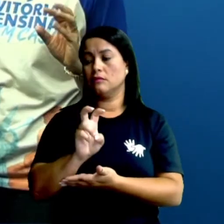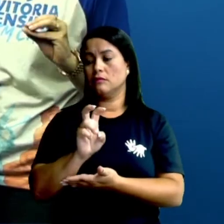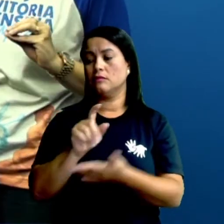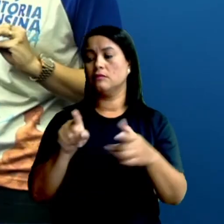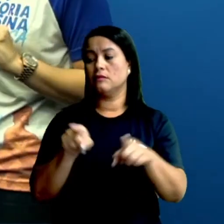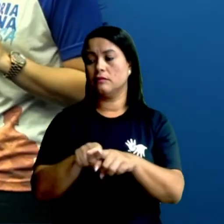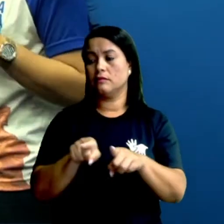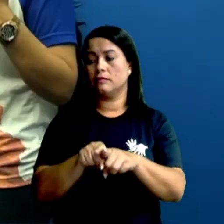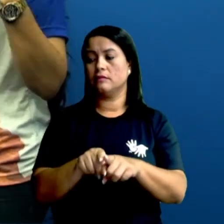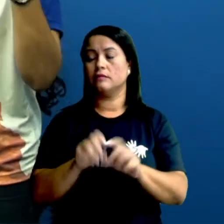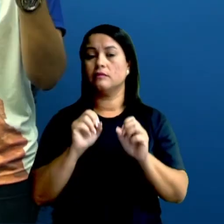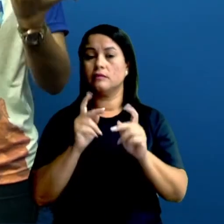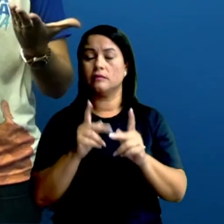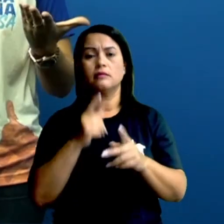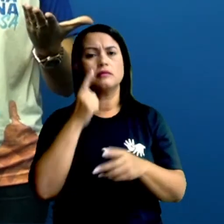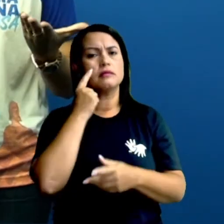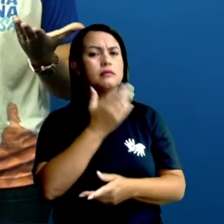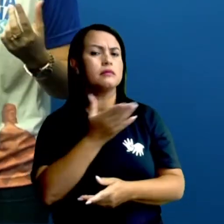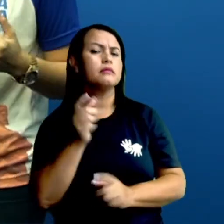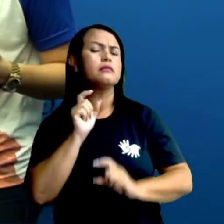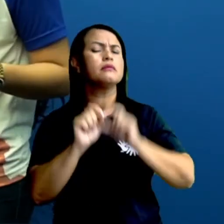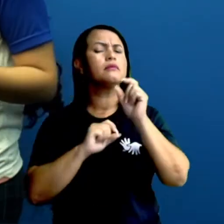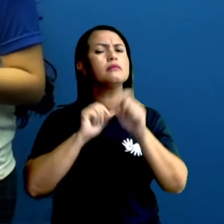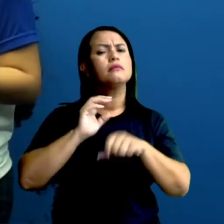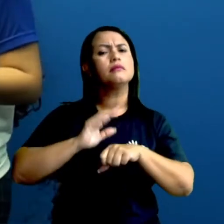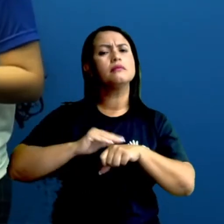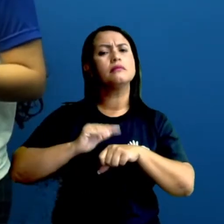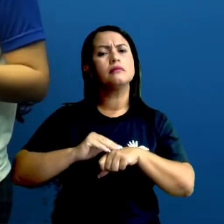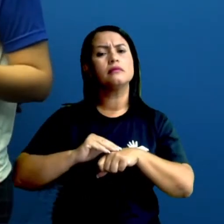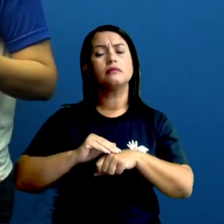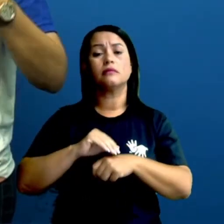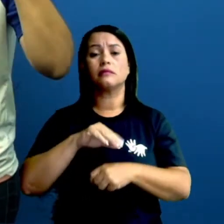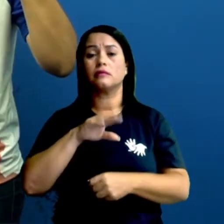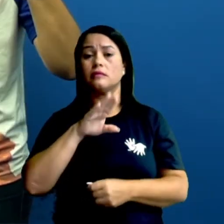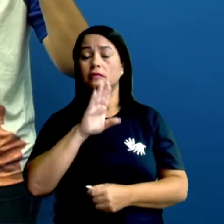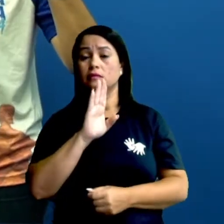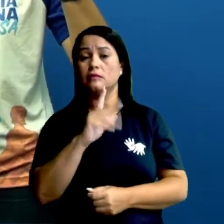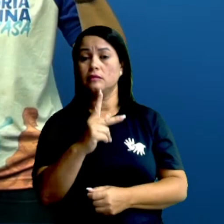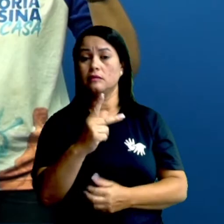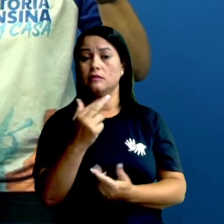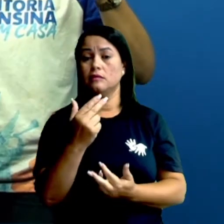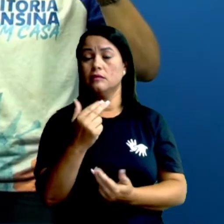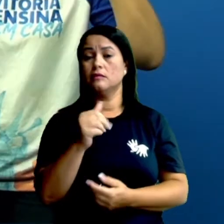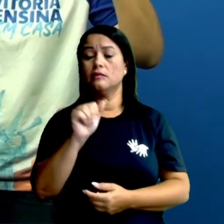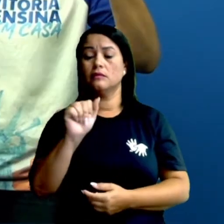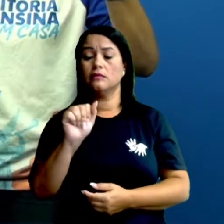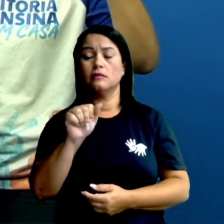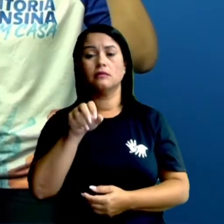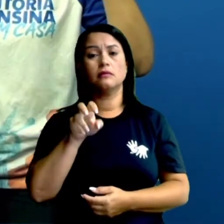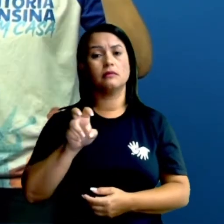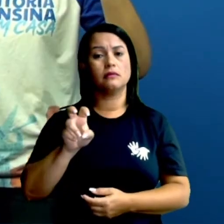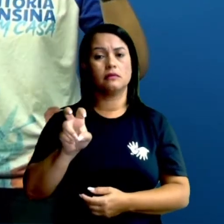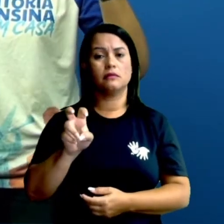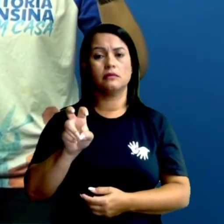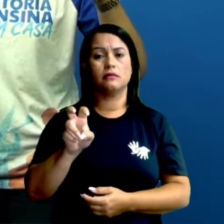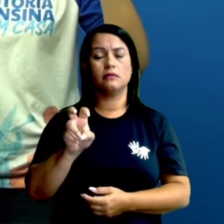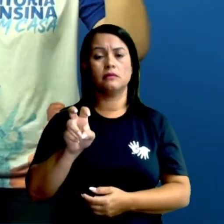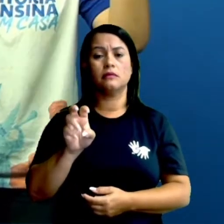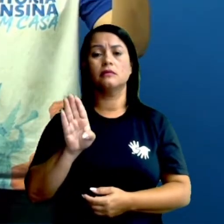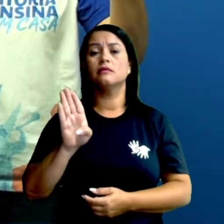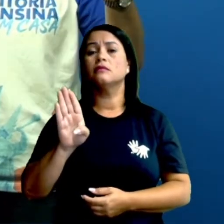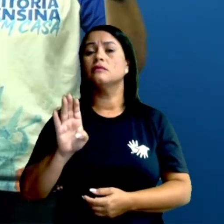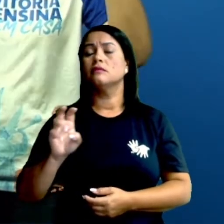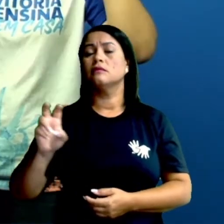mede 5, tá? Então, o que é que eu ia fazer? P é igual a... Quem é o valor de A? 5. O valor